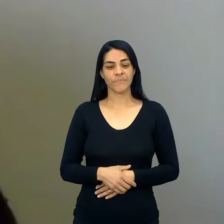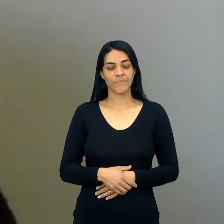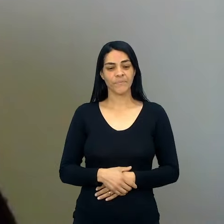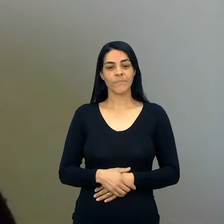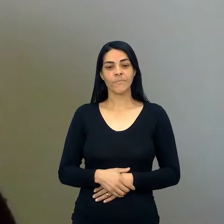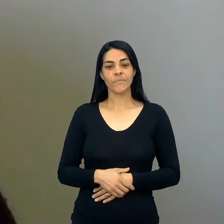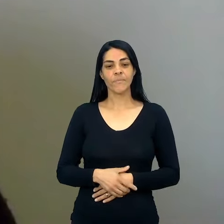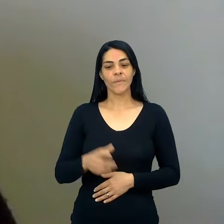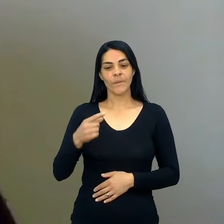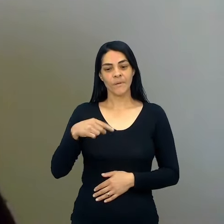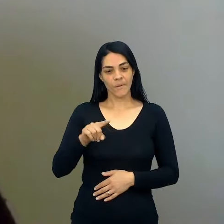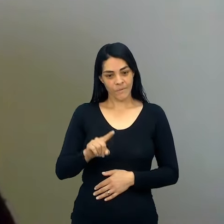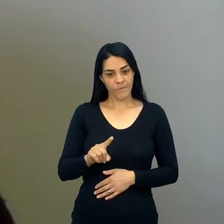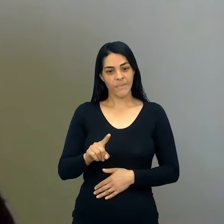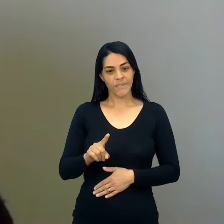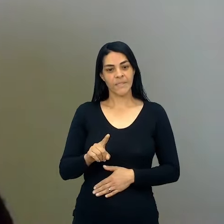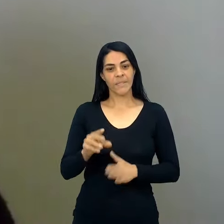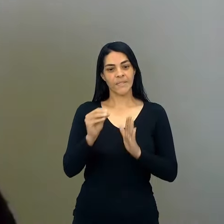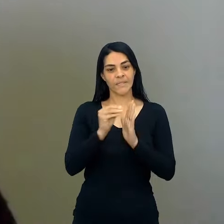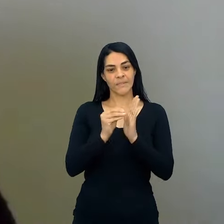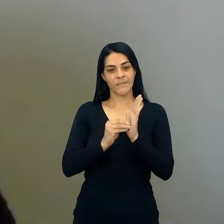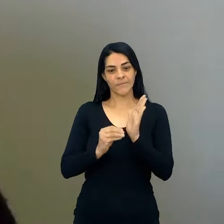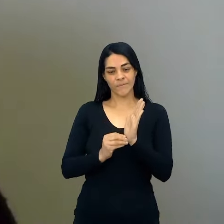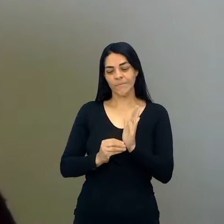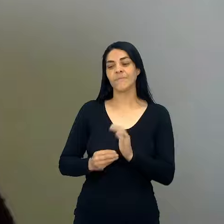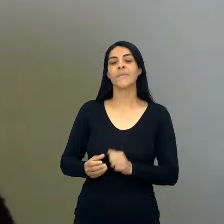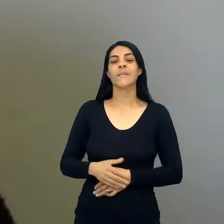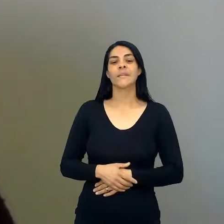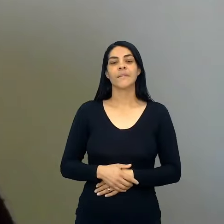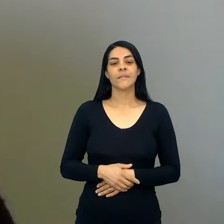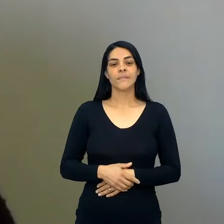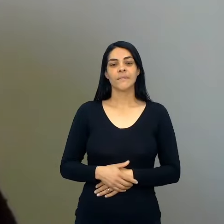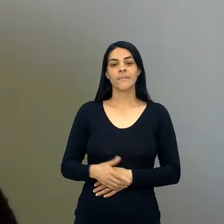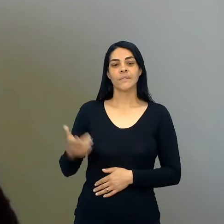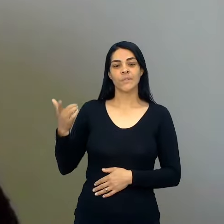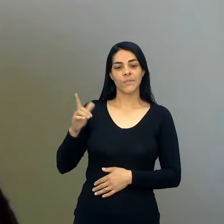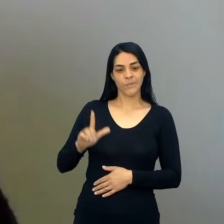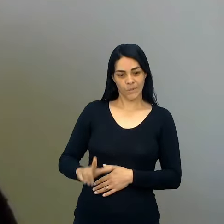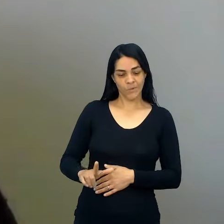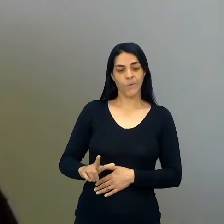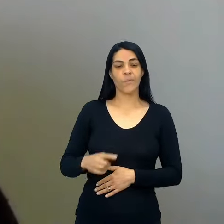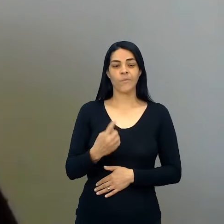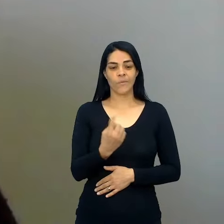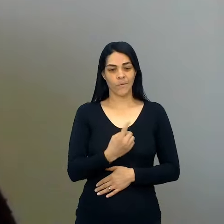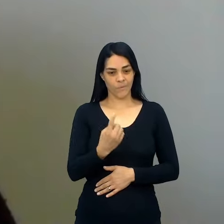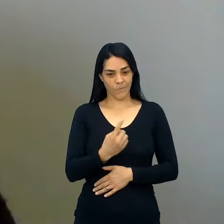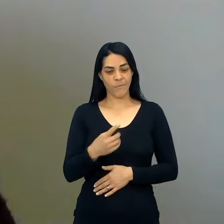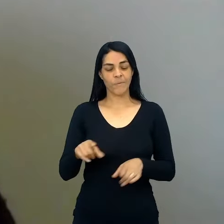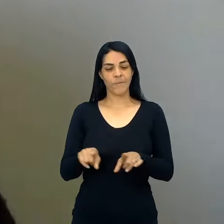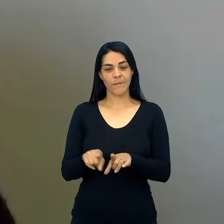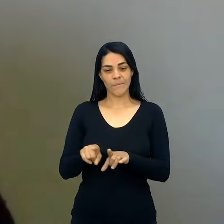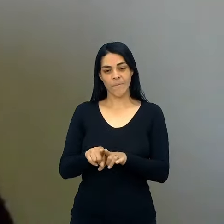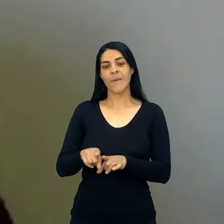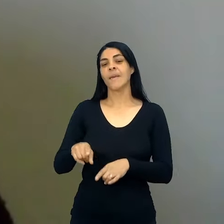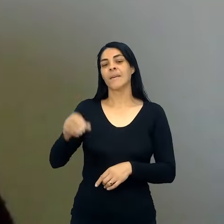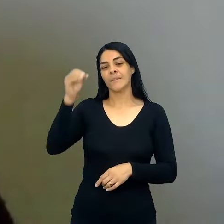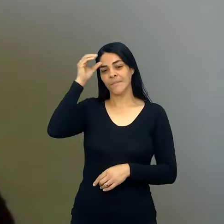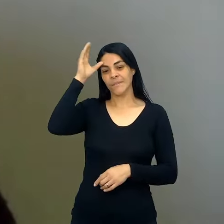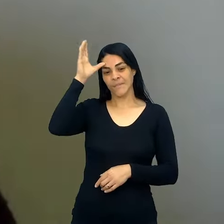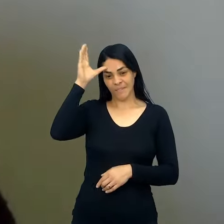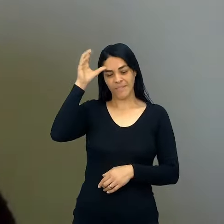retomem a etapa parte 1 e também as pílulas do conhecimento. Mas antes, farei aqui uma